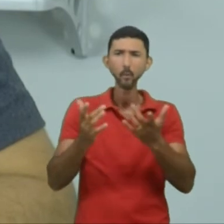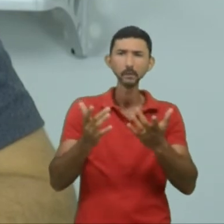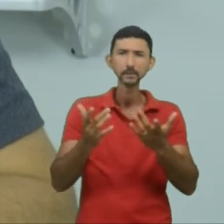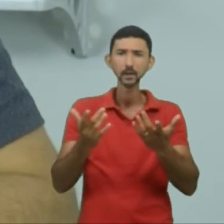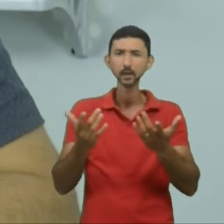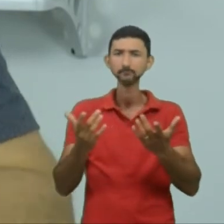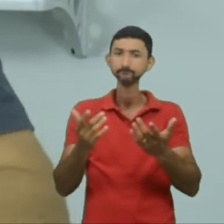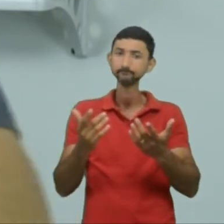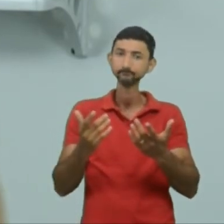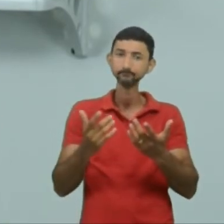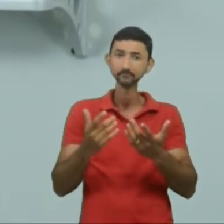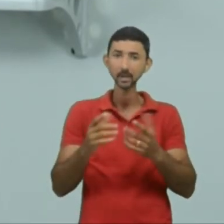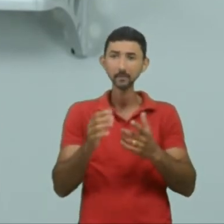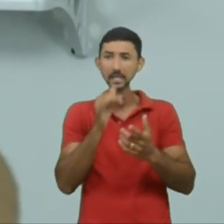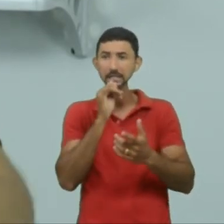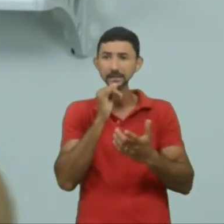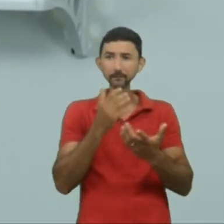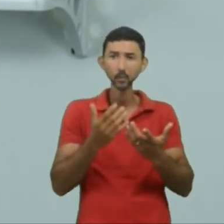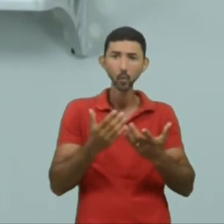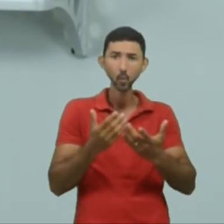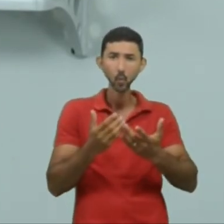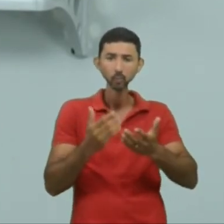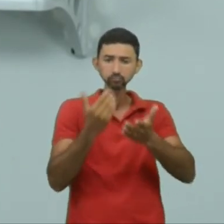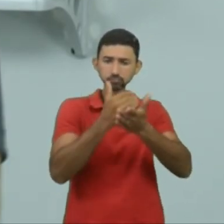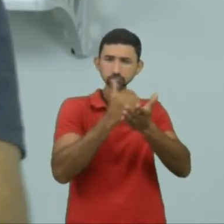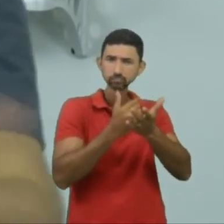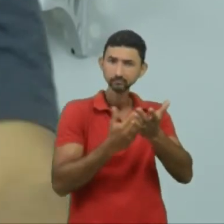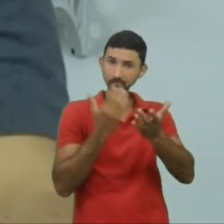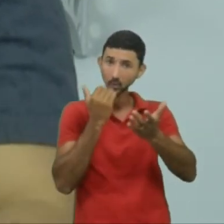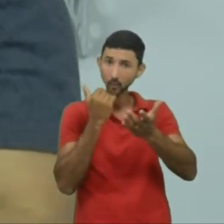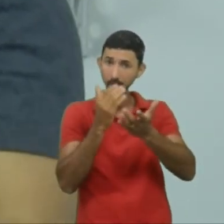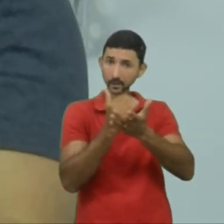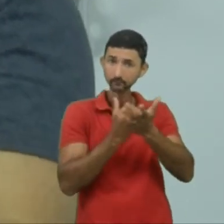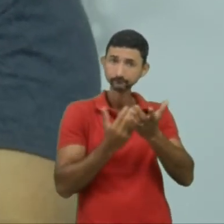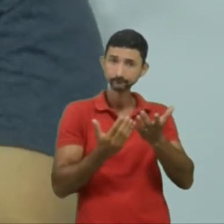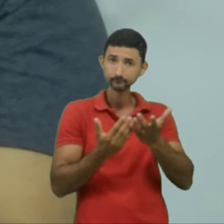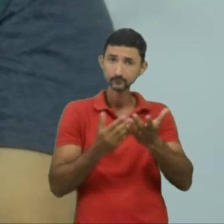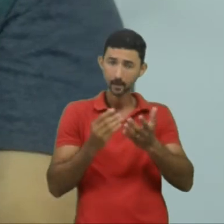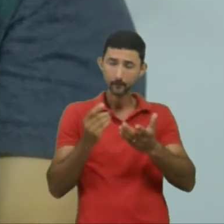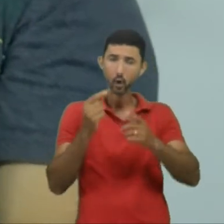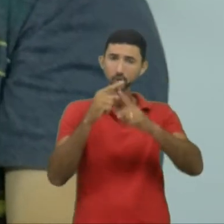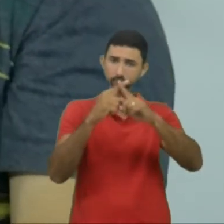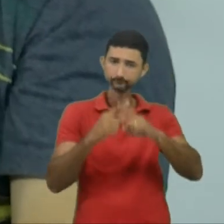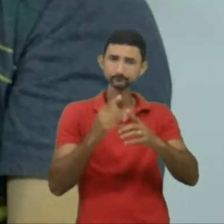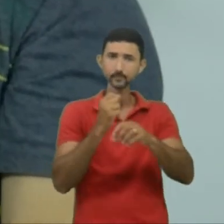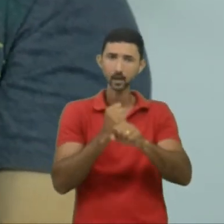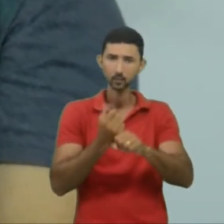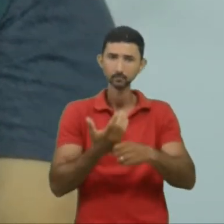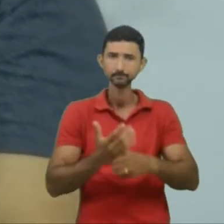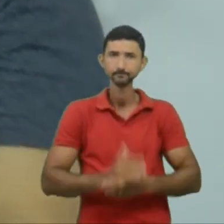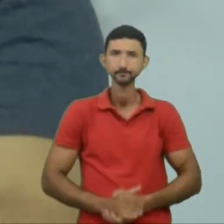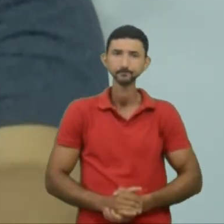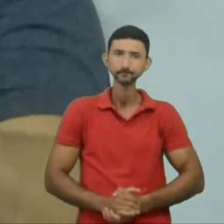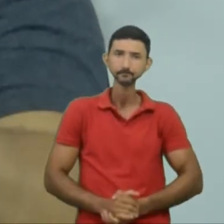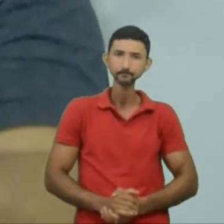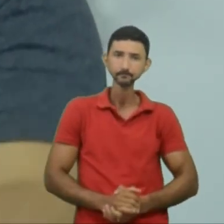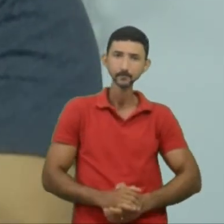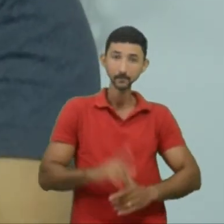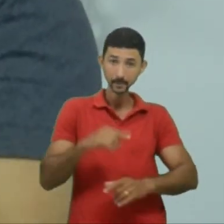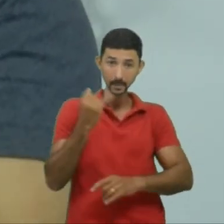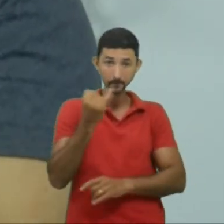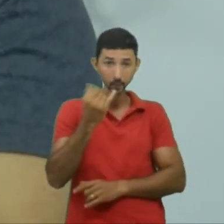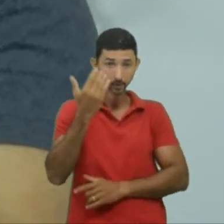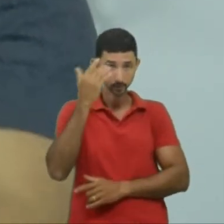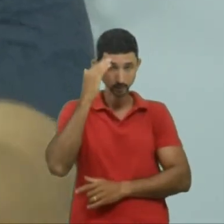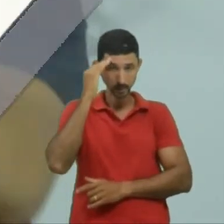gente falou também, sugestões de cardápio, você pode aplicar esse princípio, sem problema, certo? Mas é importante